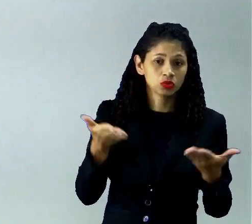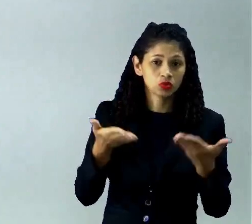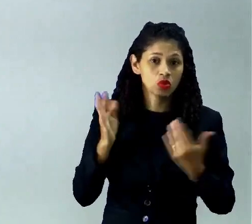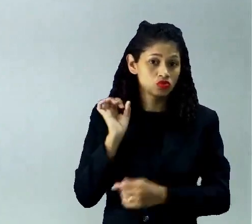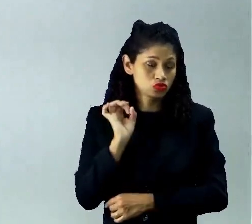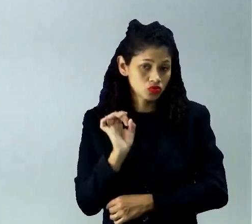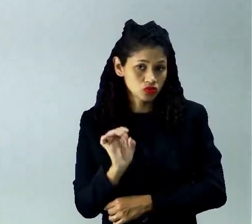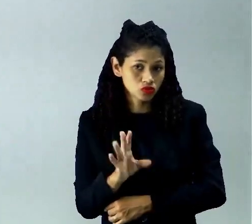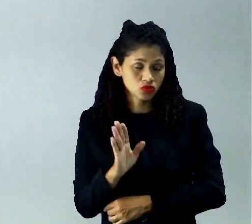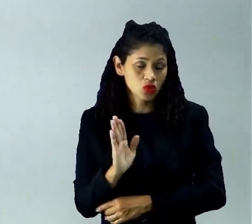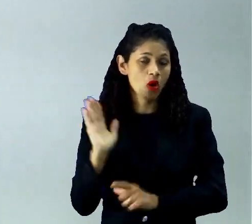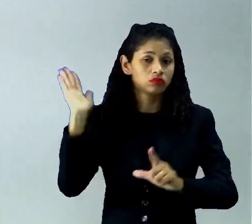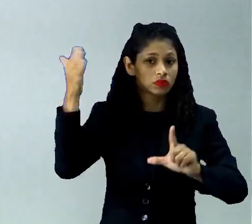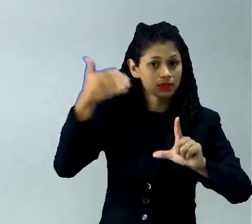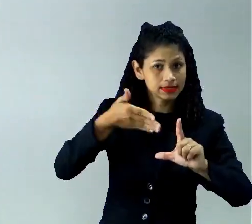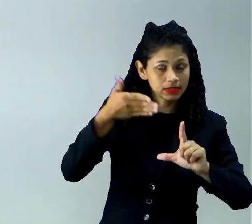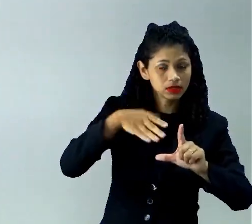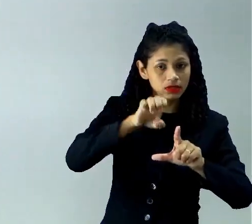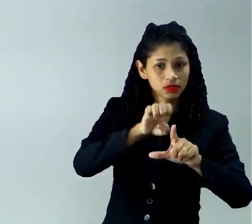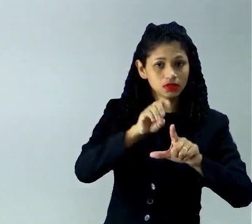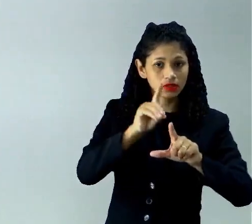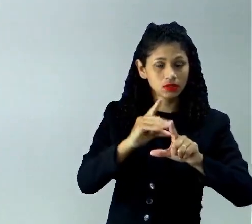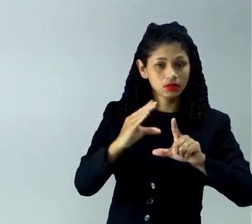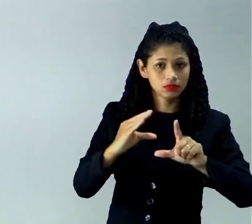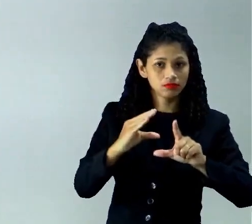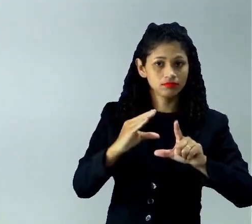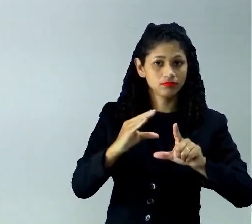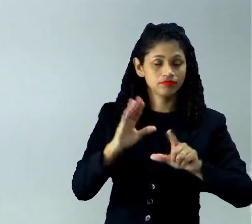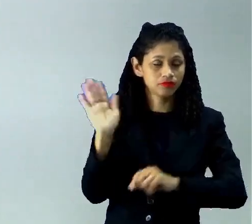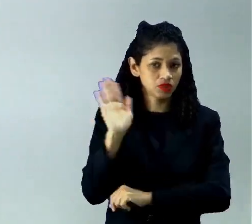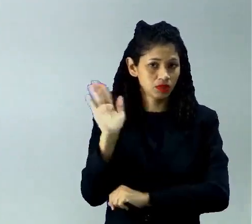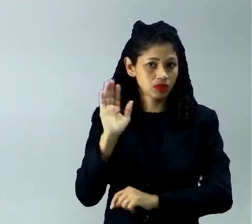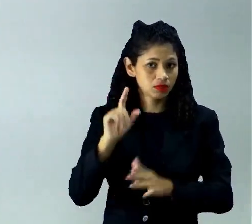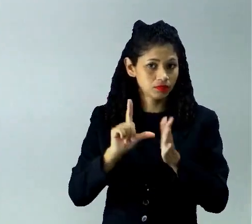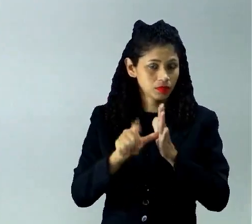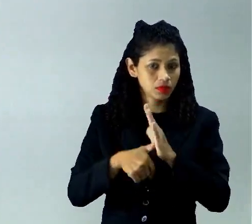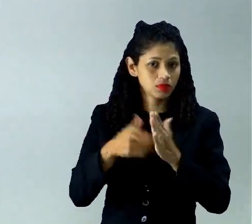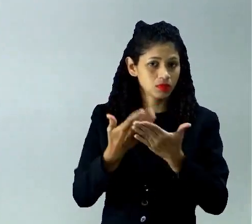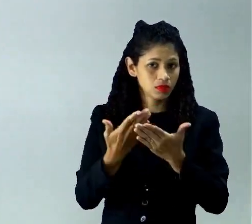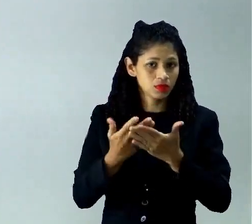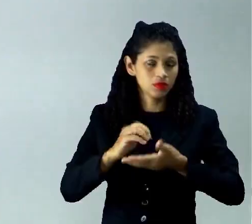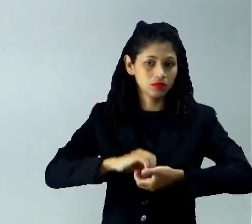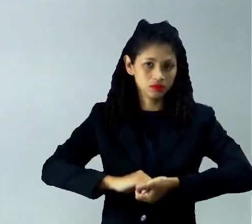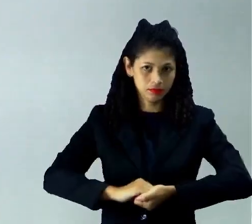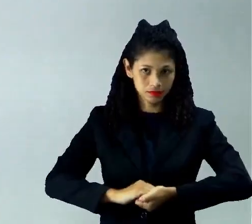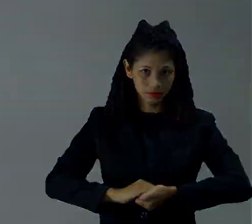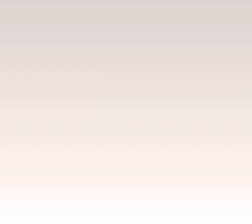acesso a esse e demais conteúdos, acesse a plataforma Eduque. Até a próxima aula. Tchau, tchau.